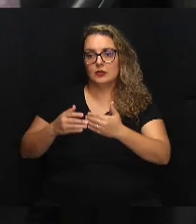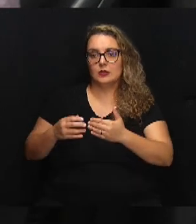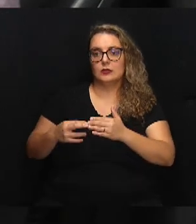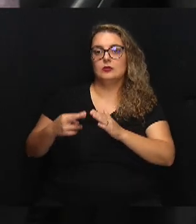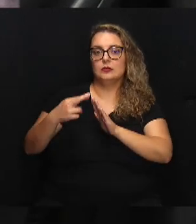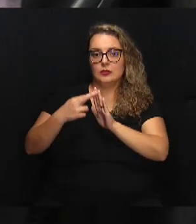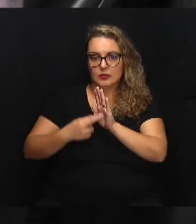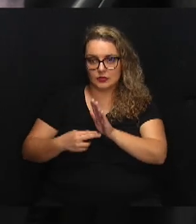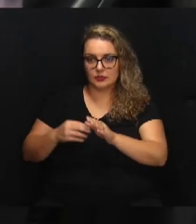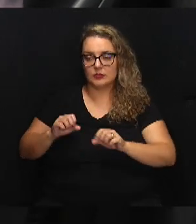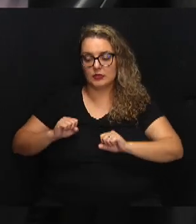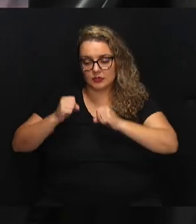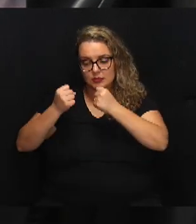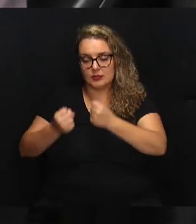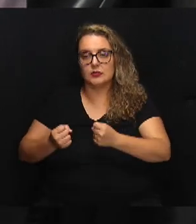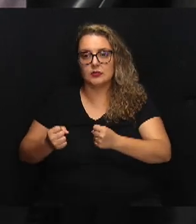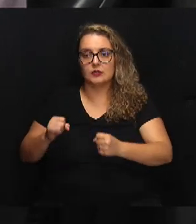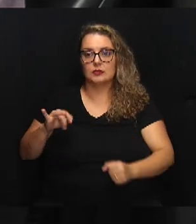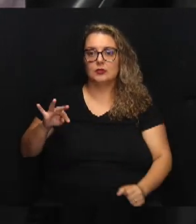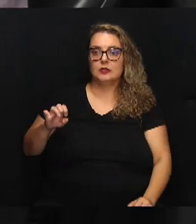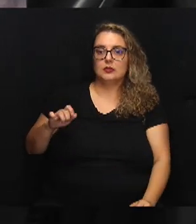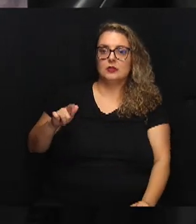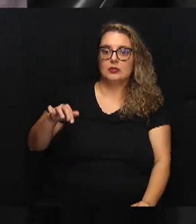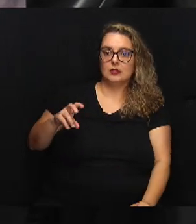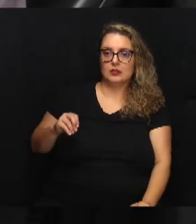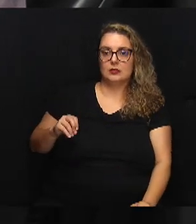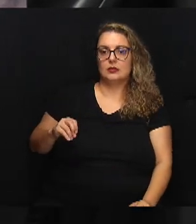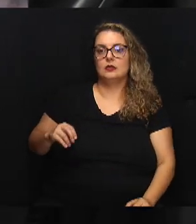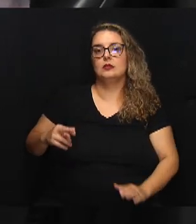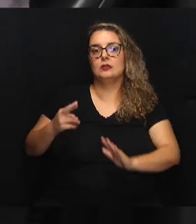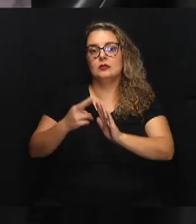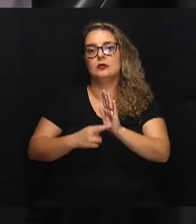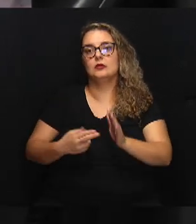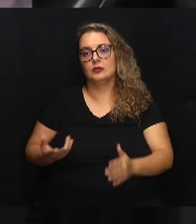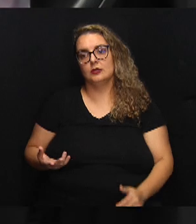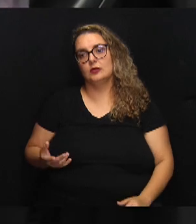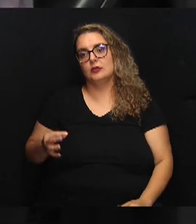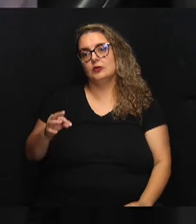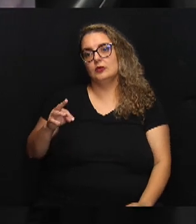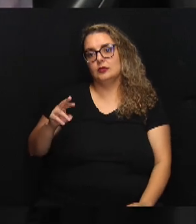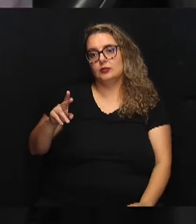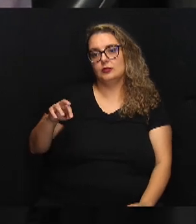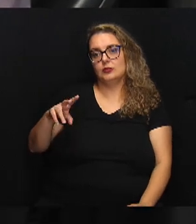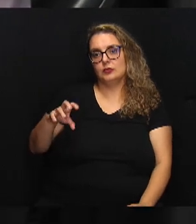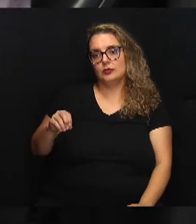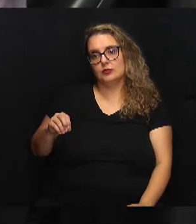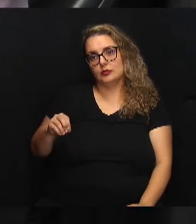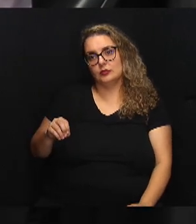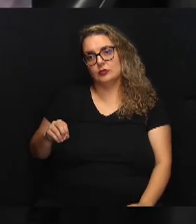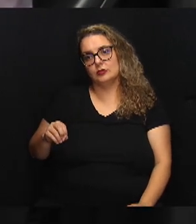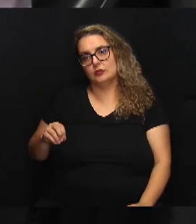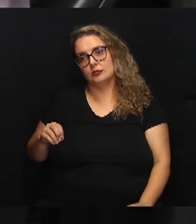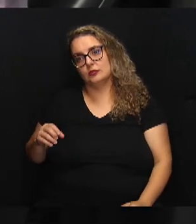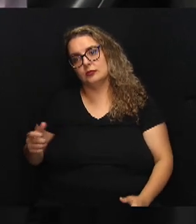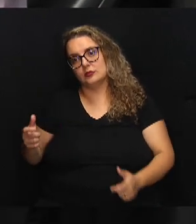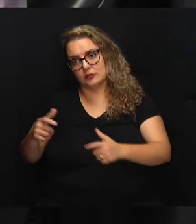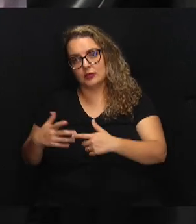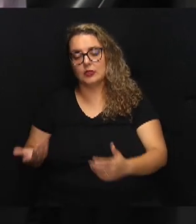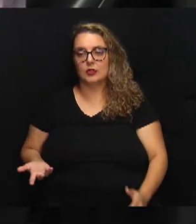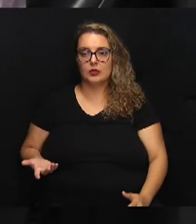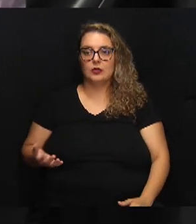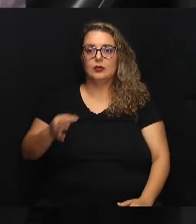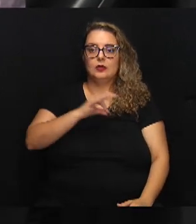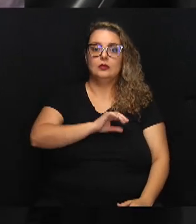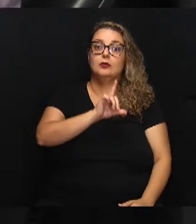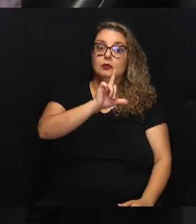dedicação integral para um regime que a gente chama de turno completo, né? Então são menos horas, o salário também cai, né? Tanto